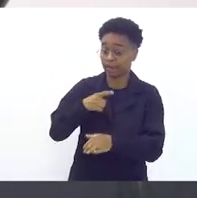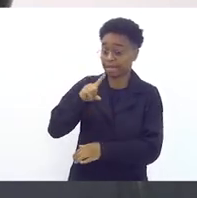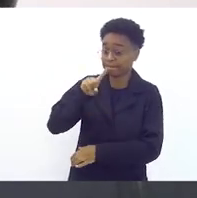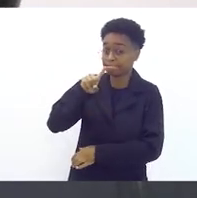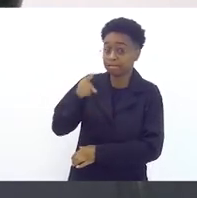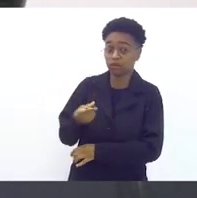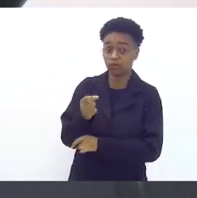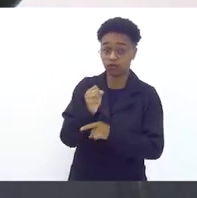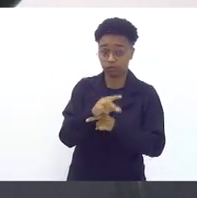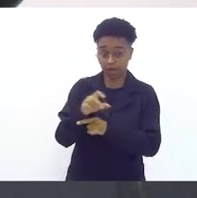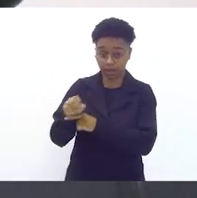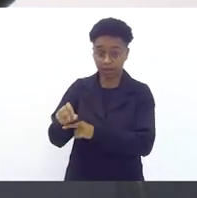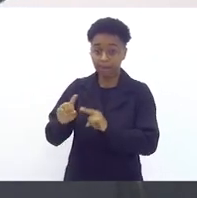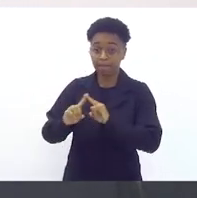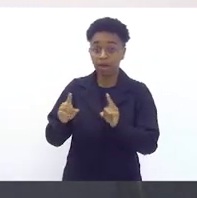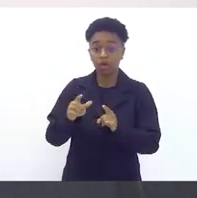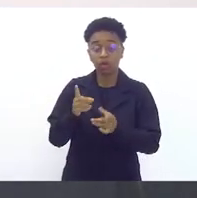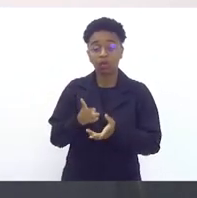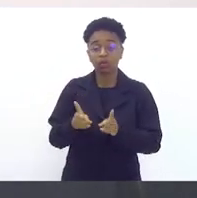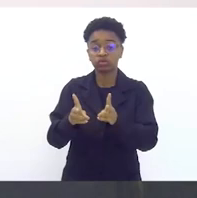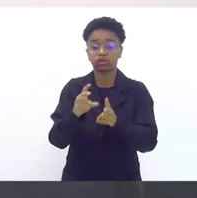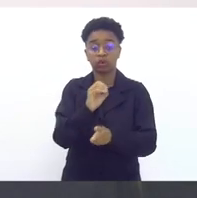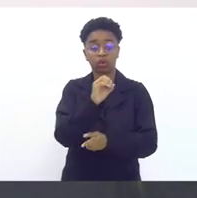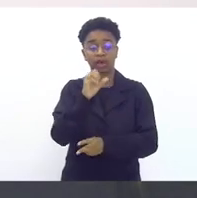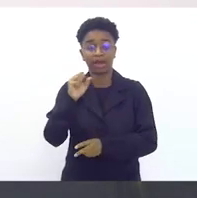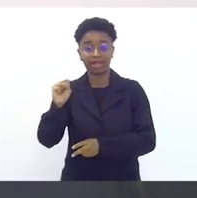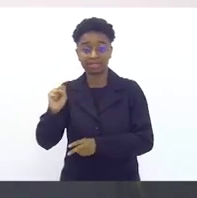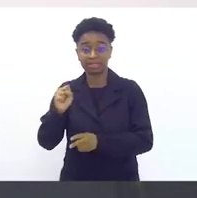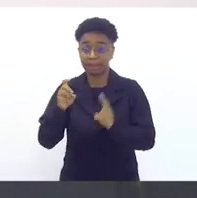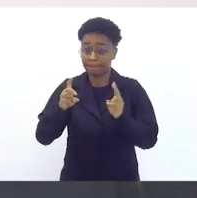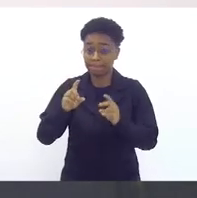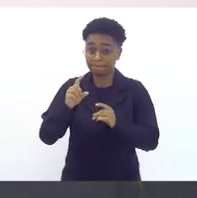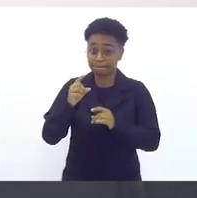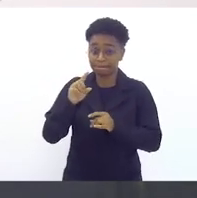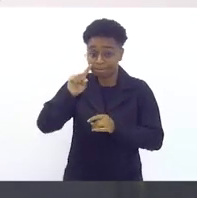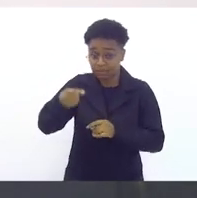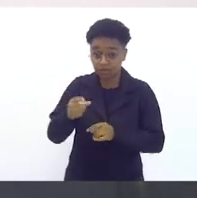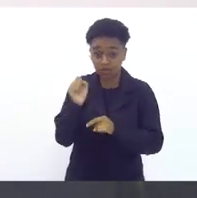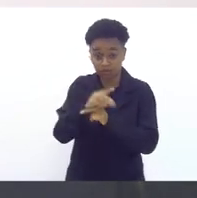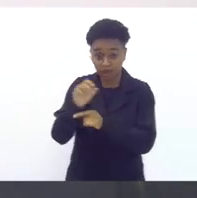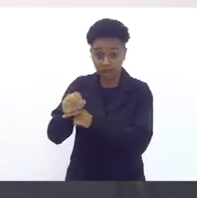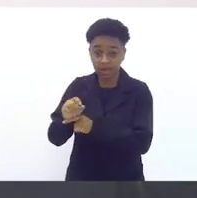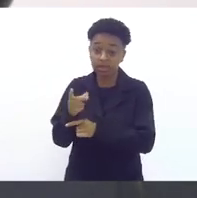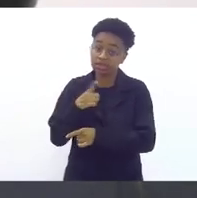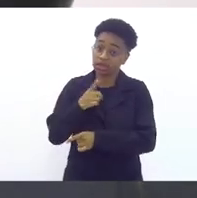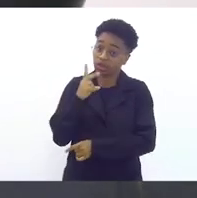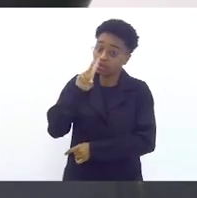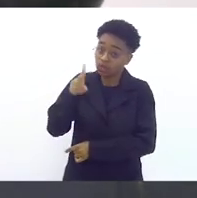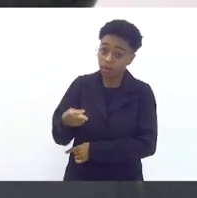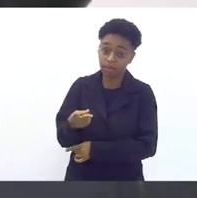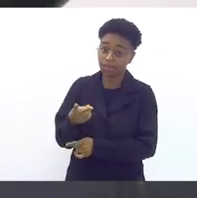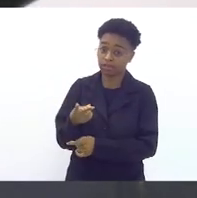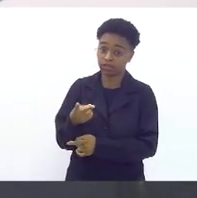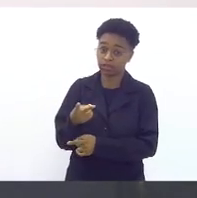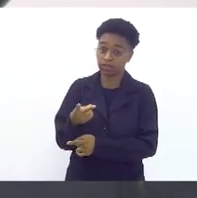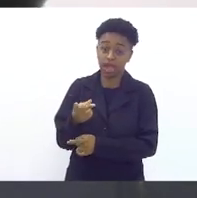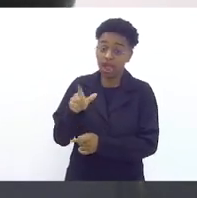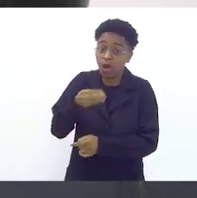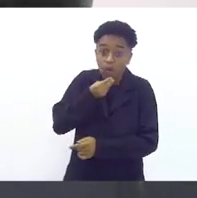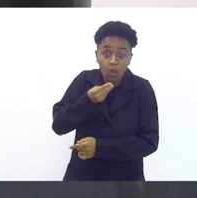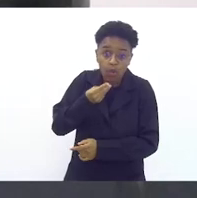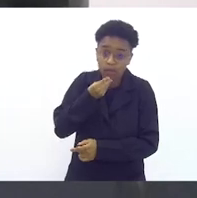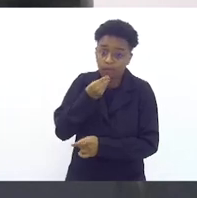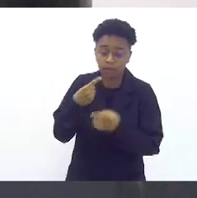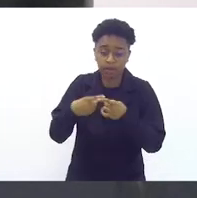e mantém uma OS com 1.000 vagas, eu estou com 2.000. É vovó viu a uva. Eles não vão engolir